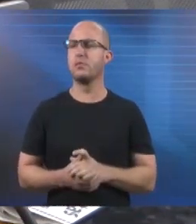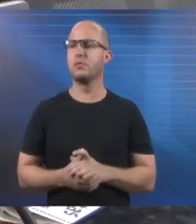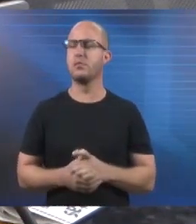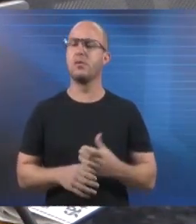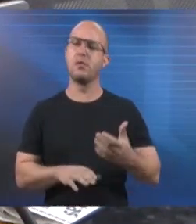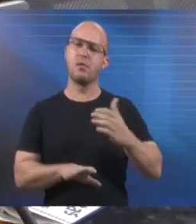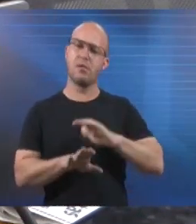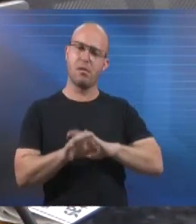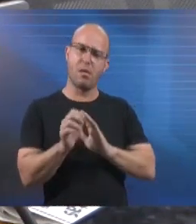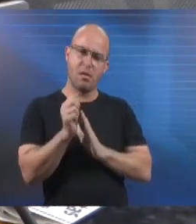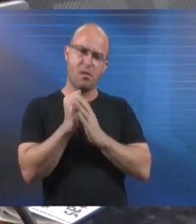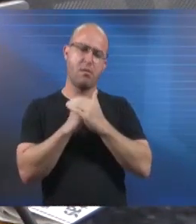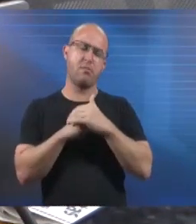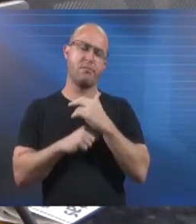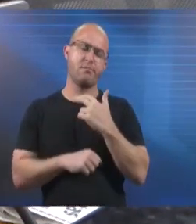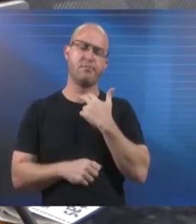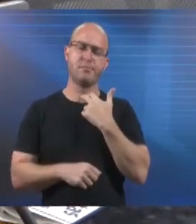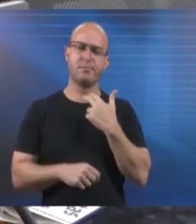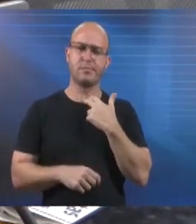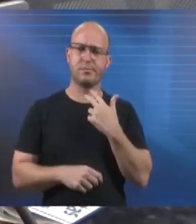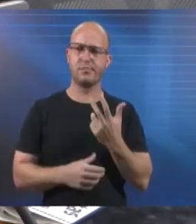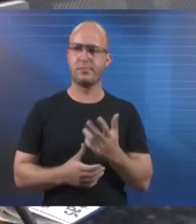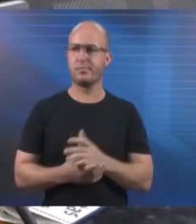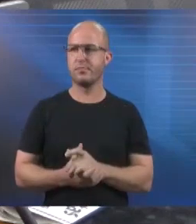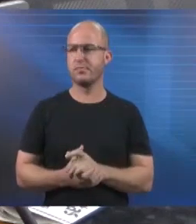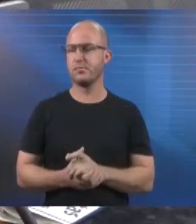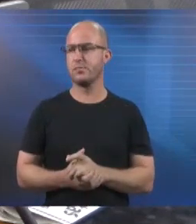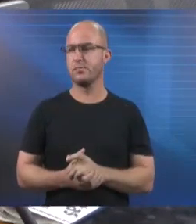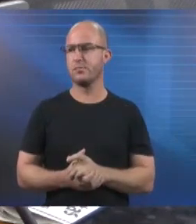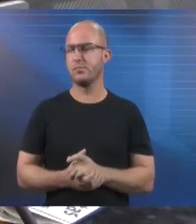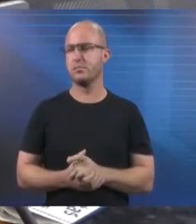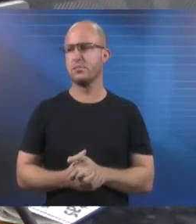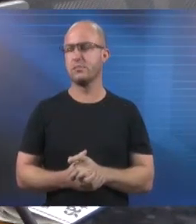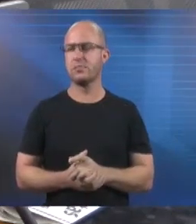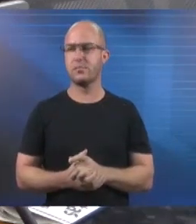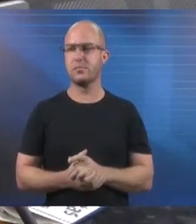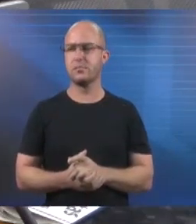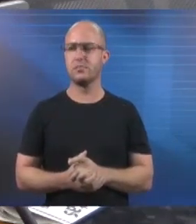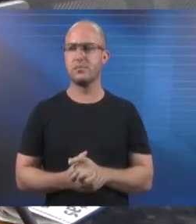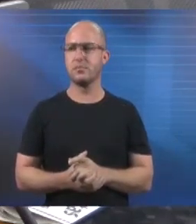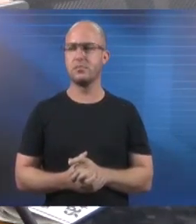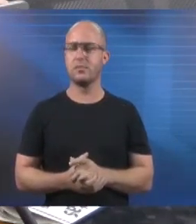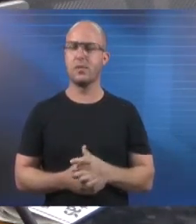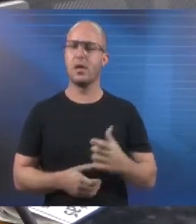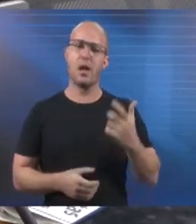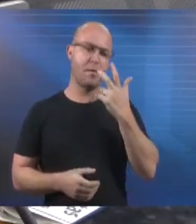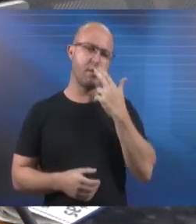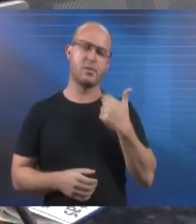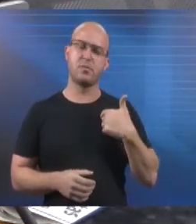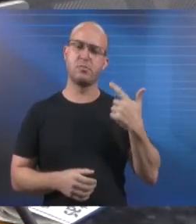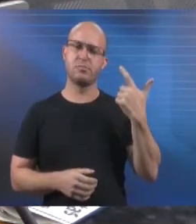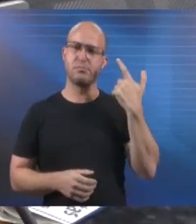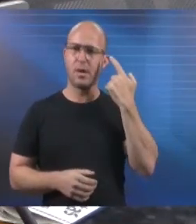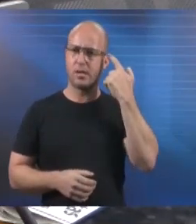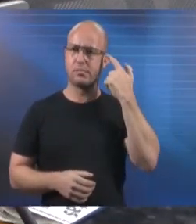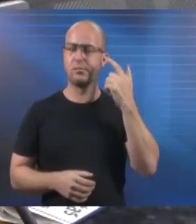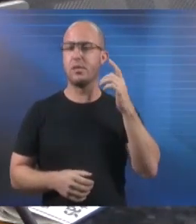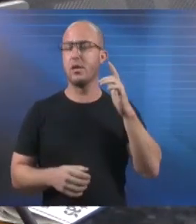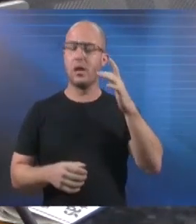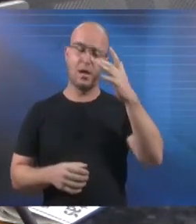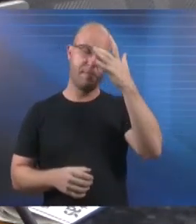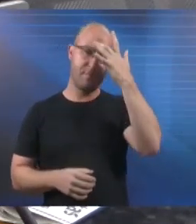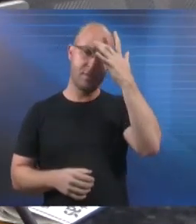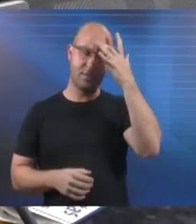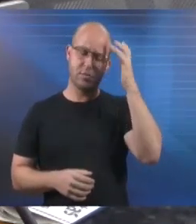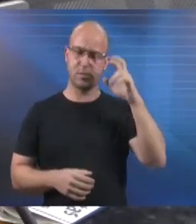obscurantismo não permite então nós temos que ter aí que o tiro no pé não é n no pé na cabeça o eleitor de